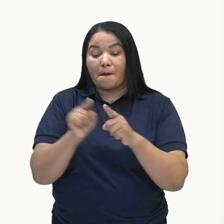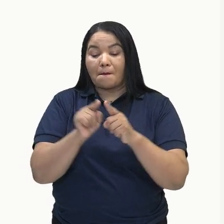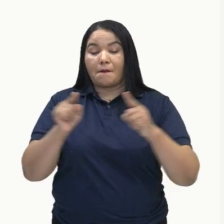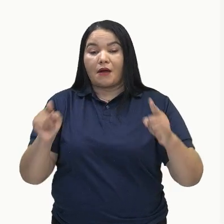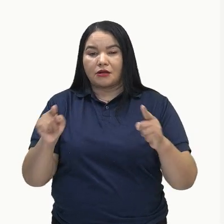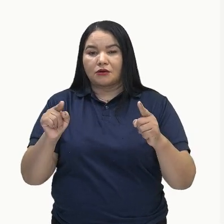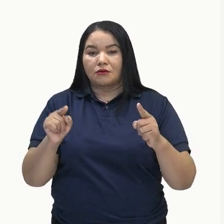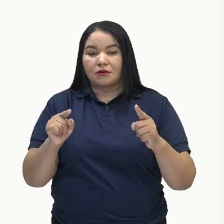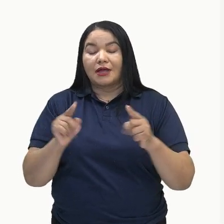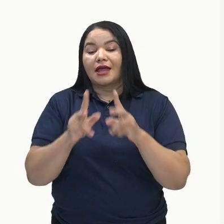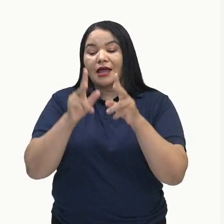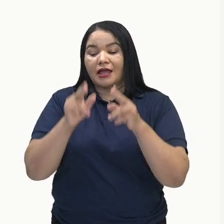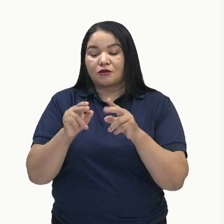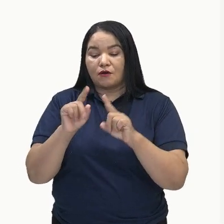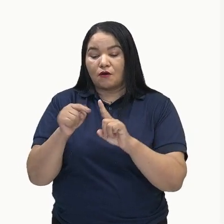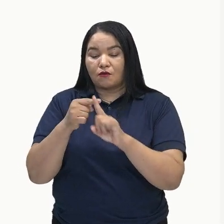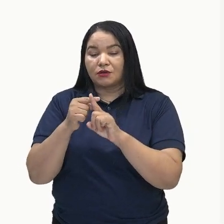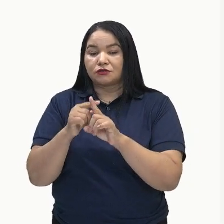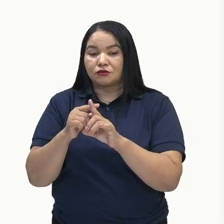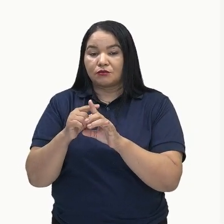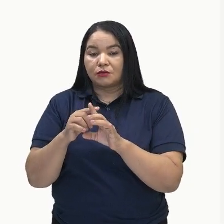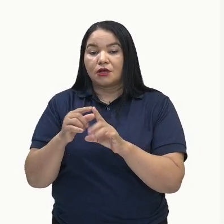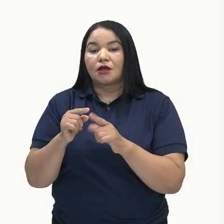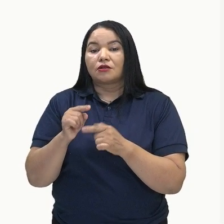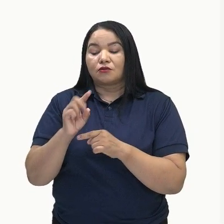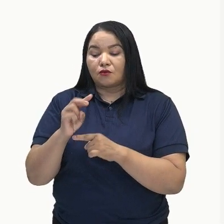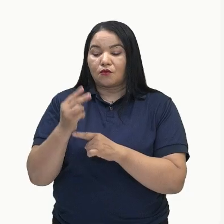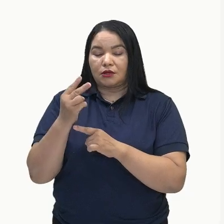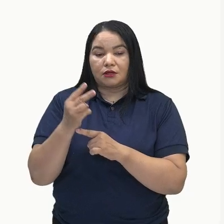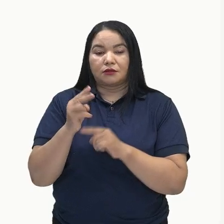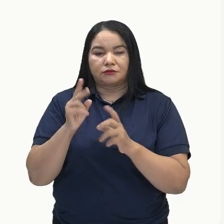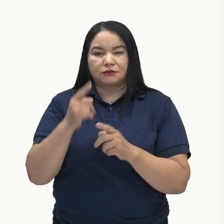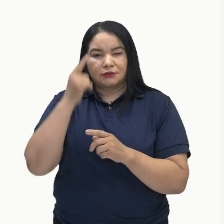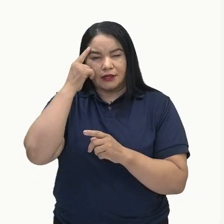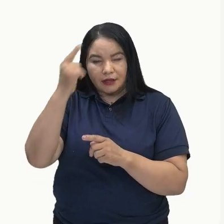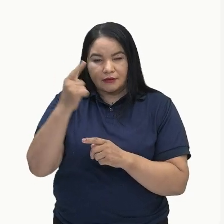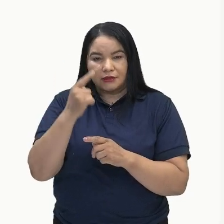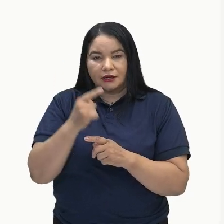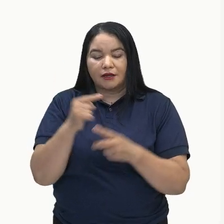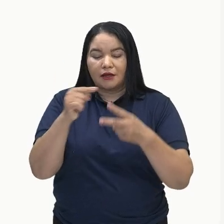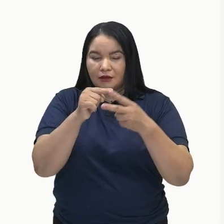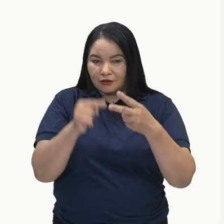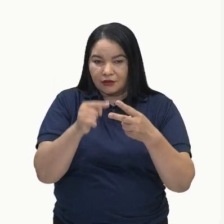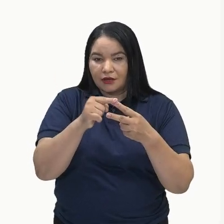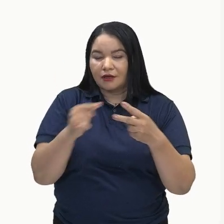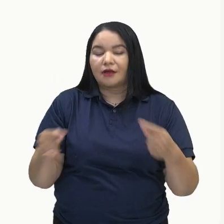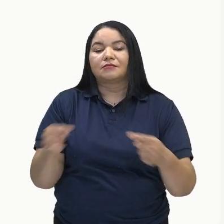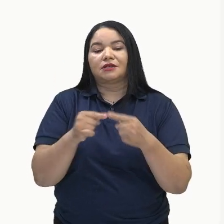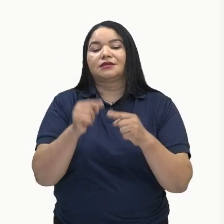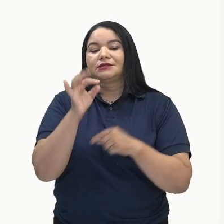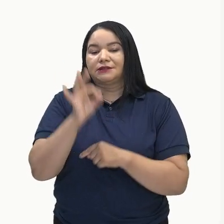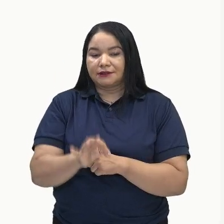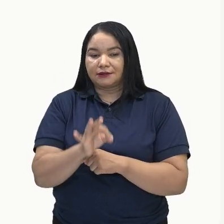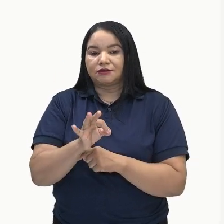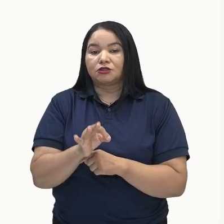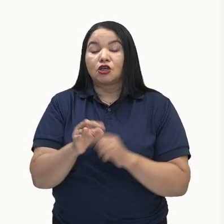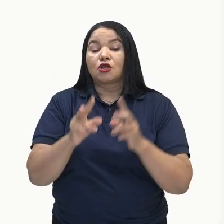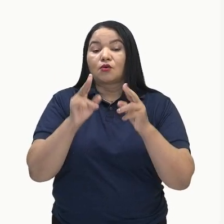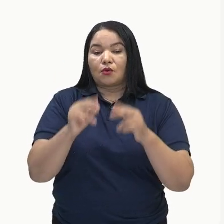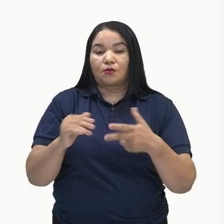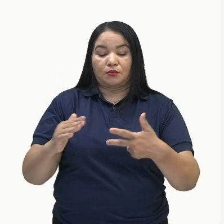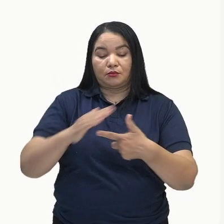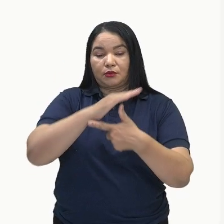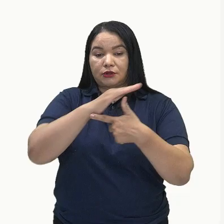falando para você. Ó. Lembra do teorema que a hipotenusa ao quadrado igual à soma dos quadrados dos catetos? Bom, no nosso caso, a hipotenusa aqui